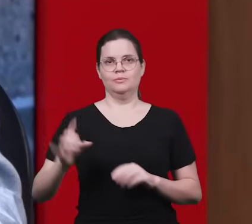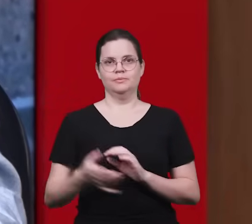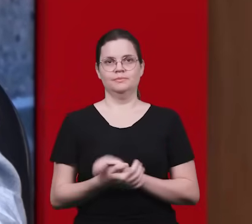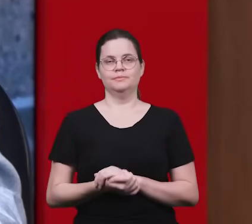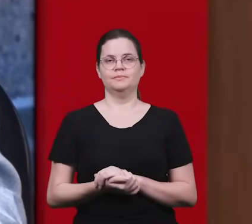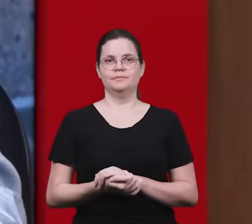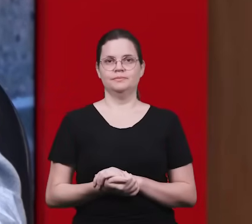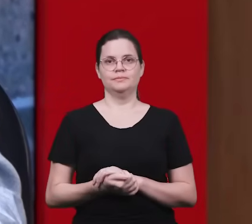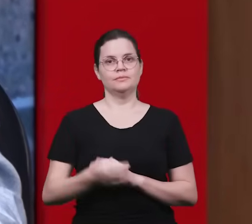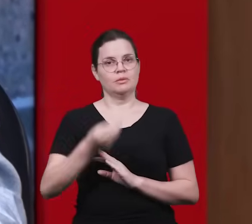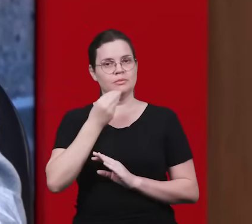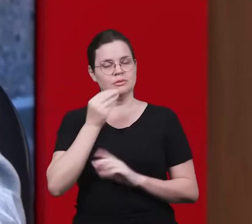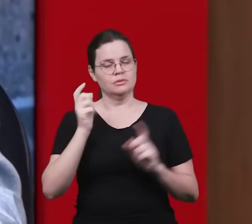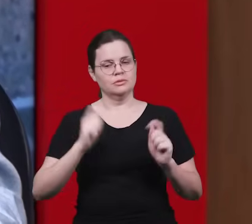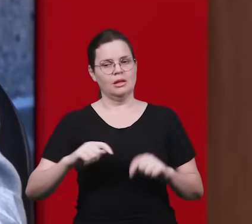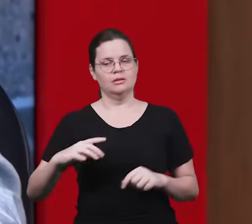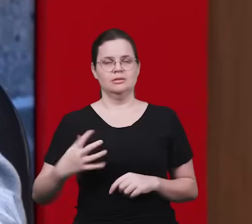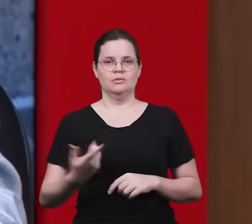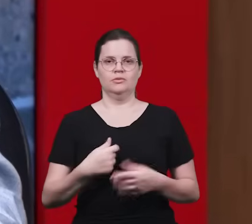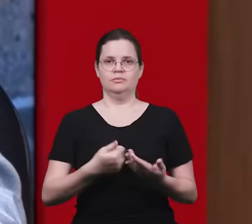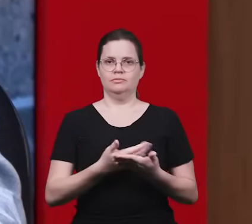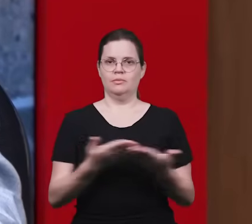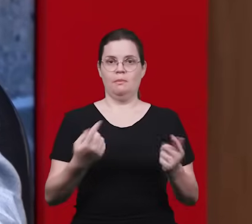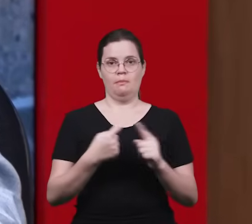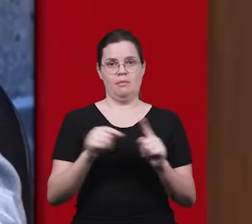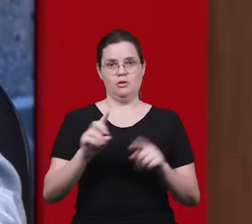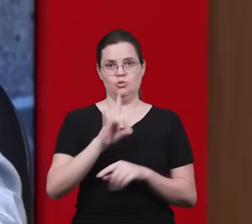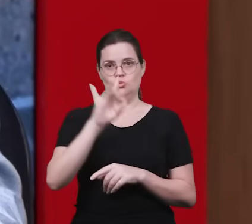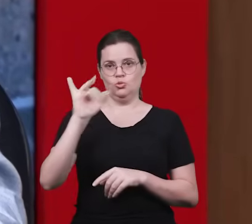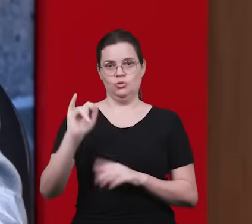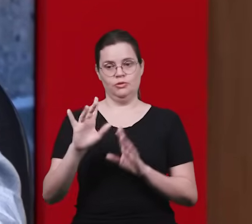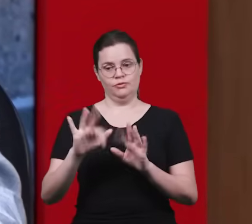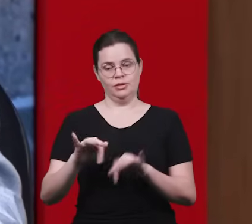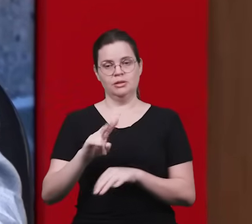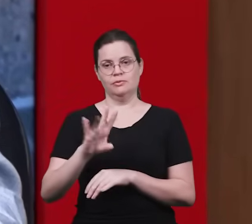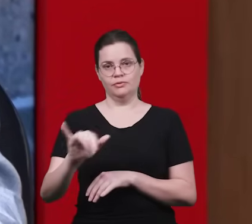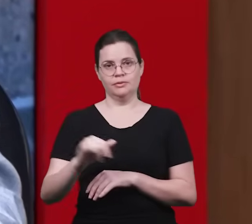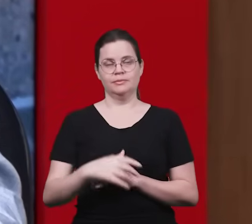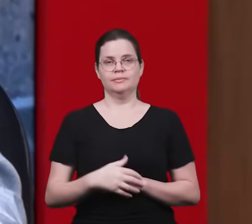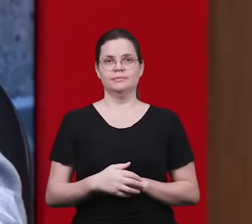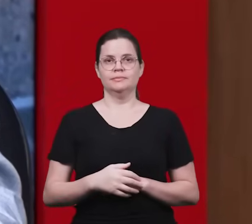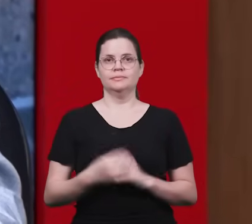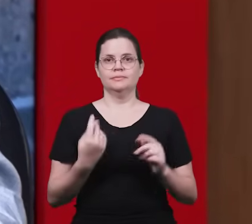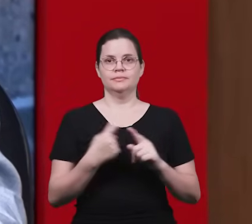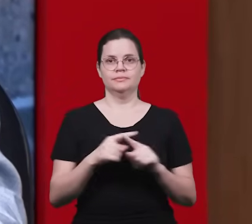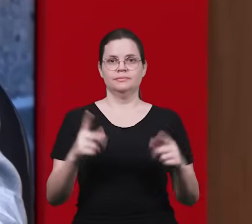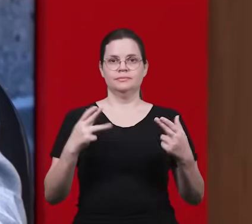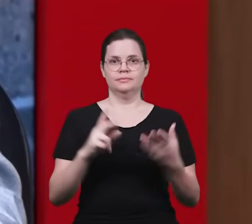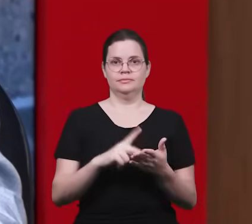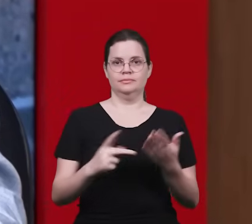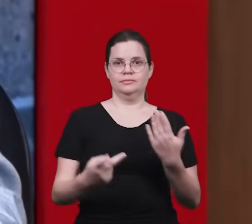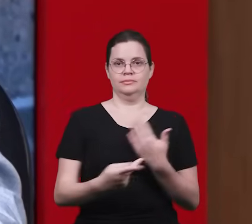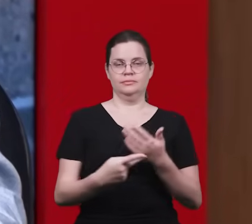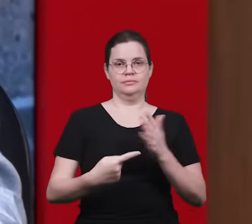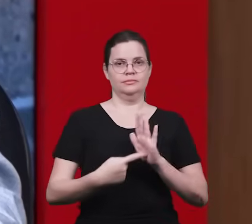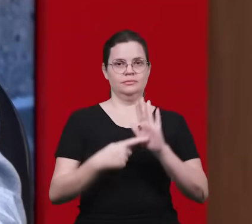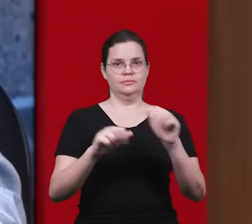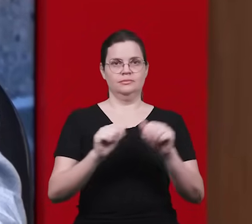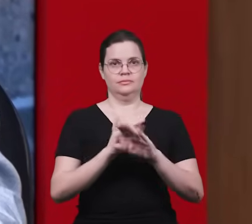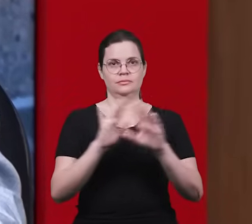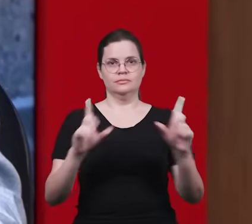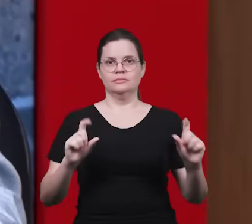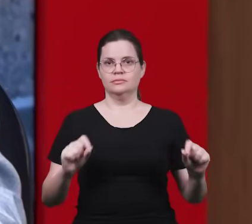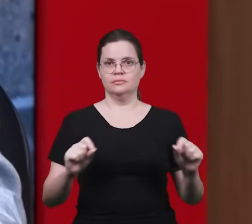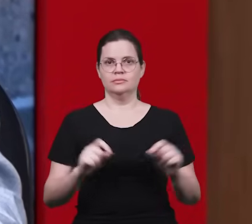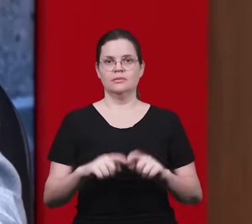né? É a porta que está aberta, mas que um dia vai fechar. Mas como na parábola o Senhor falou,